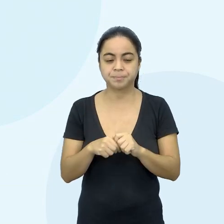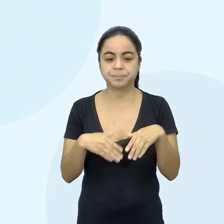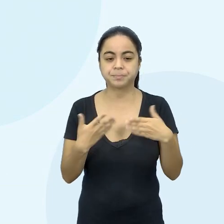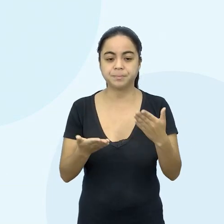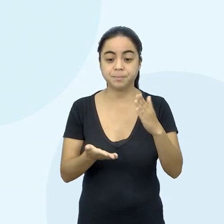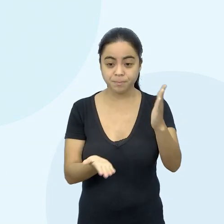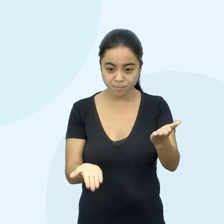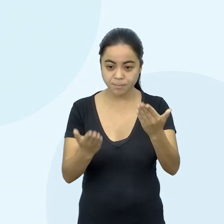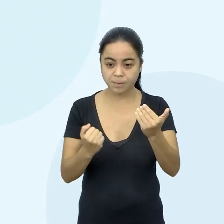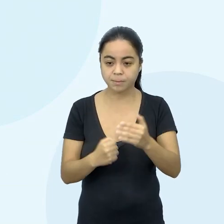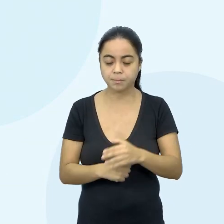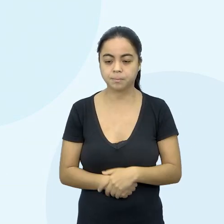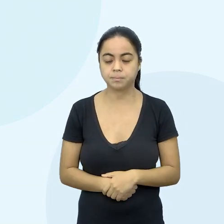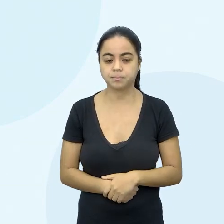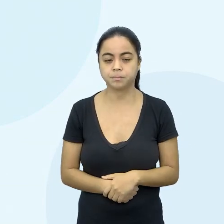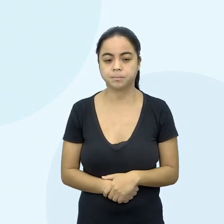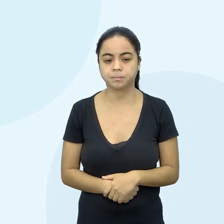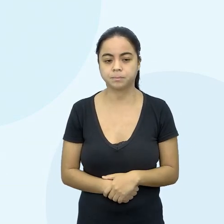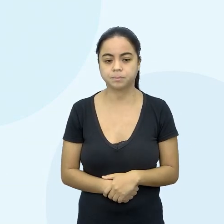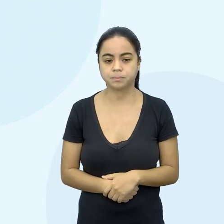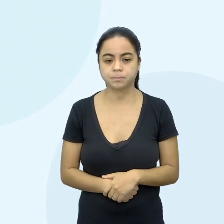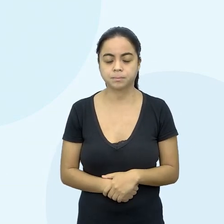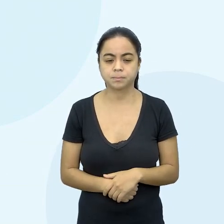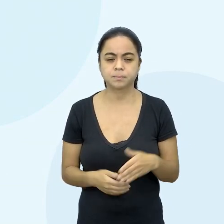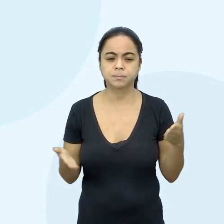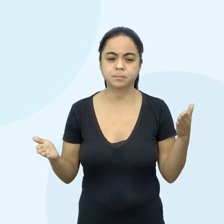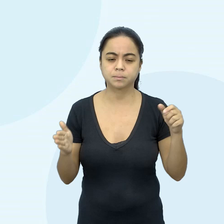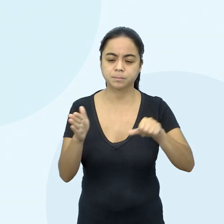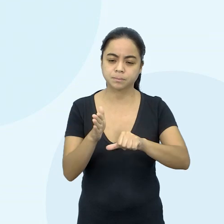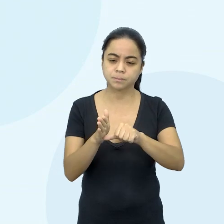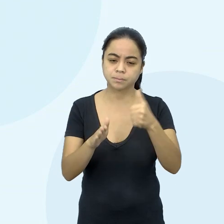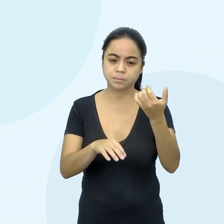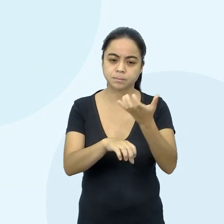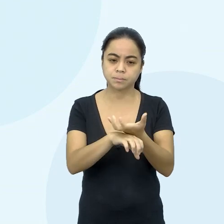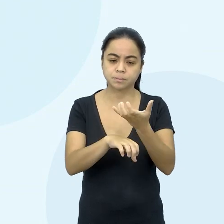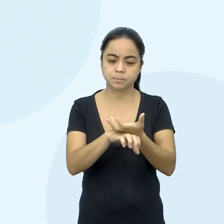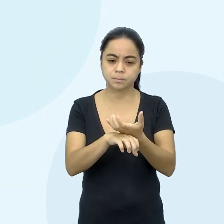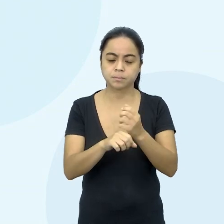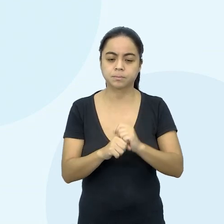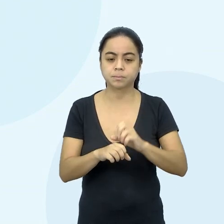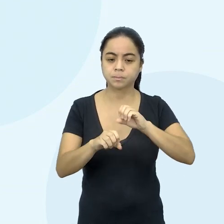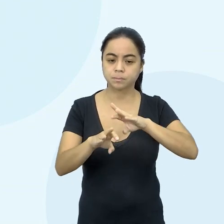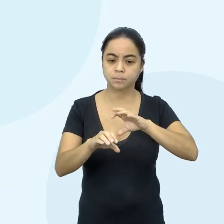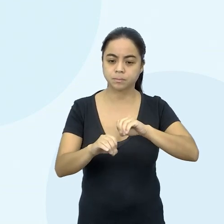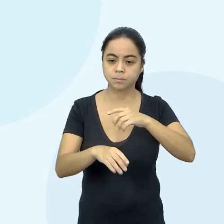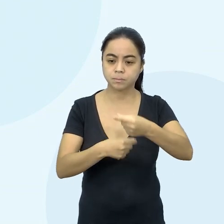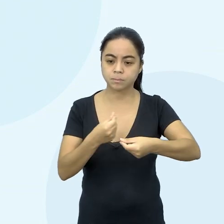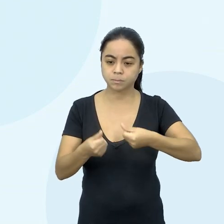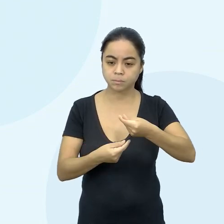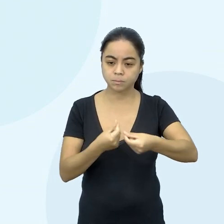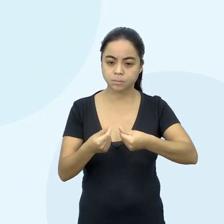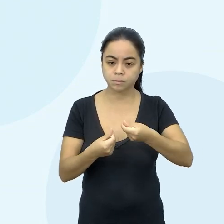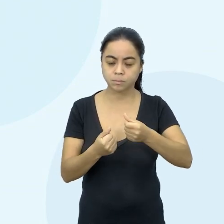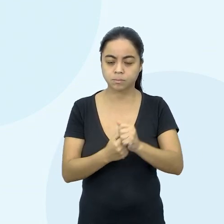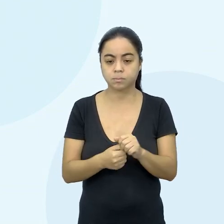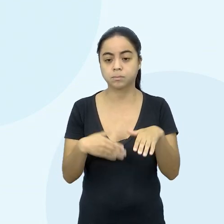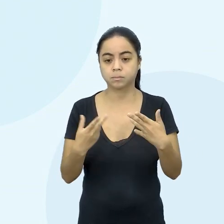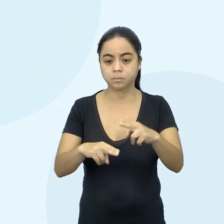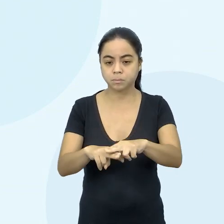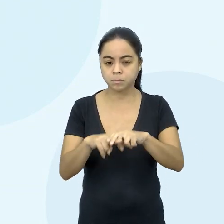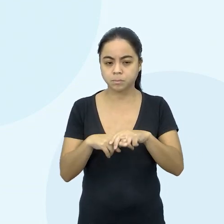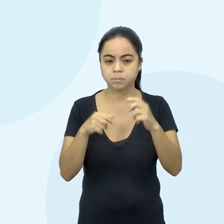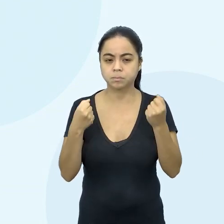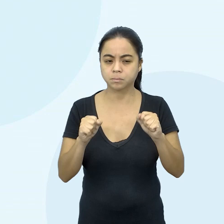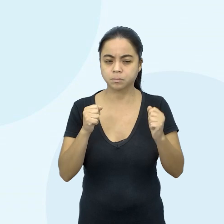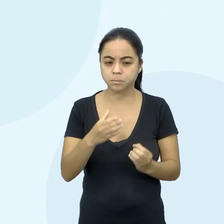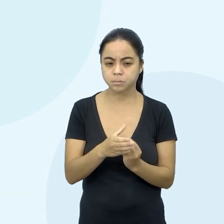vamos lá. Essa é a primeira aula do componente Educação Financeira em Conexão. Por isso, é preciso